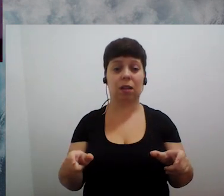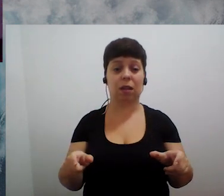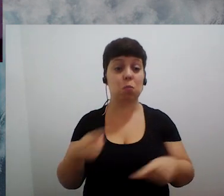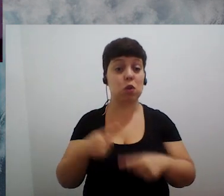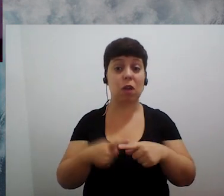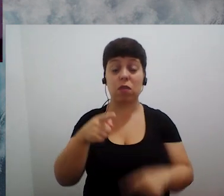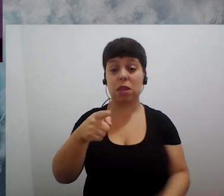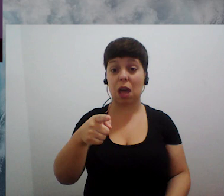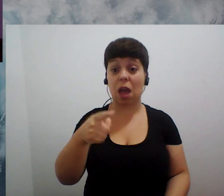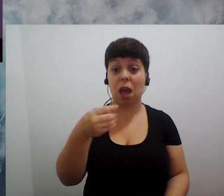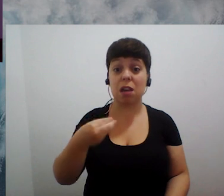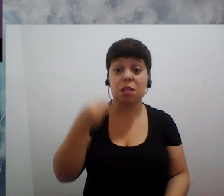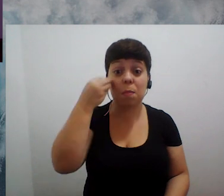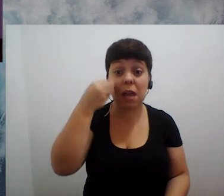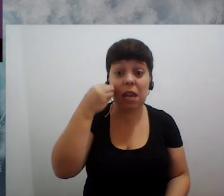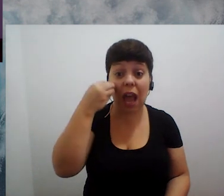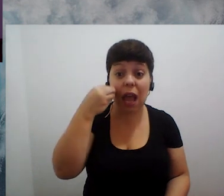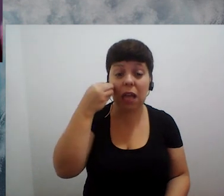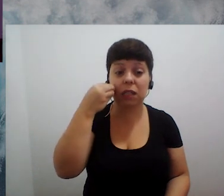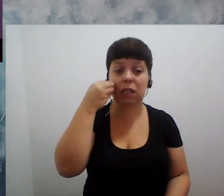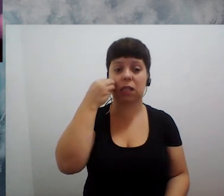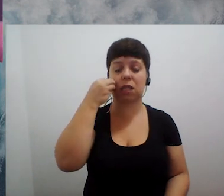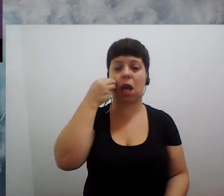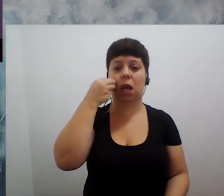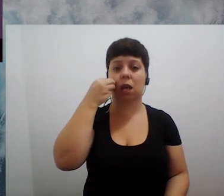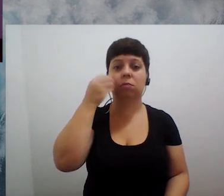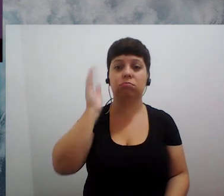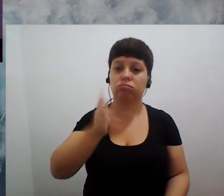Então, você tem uma vivência e uma